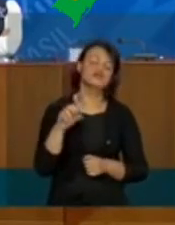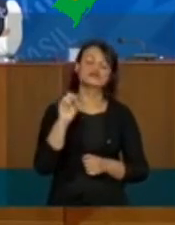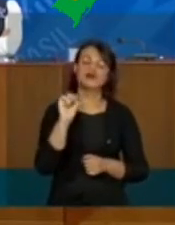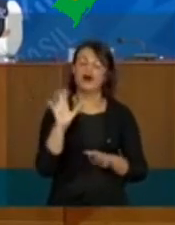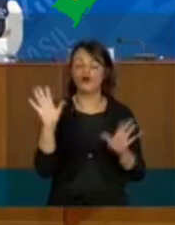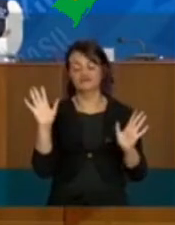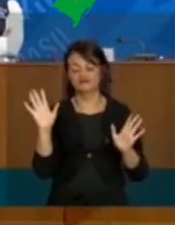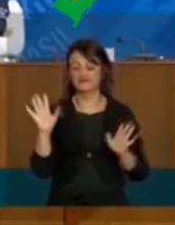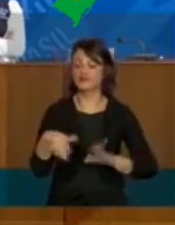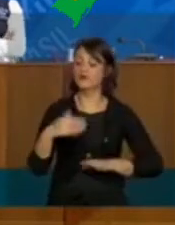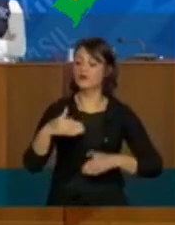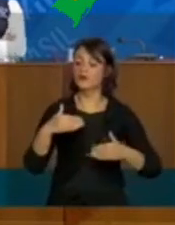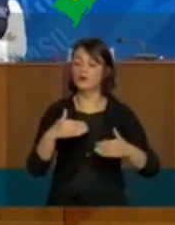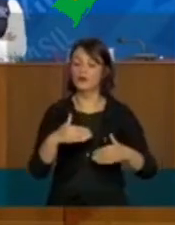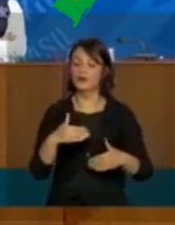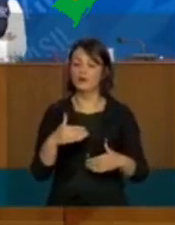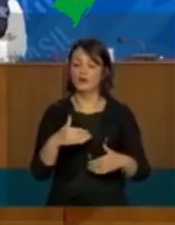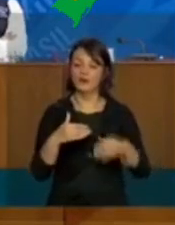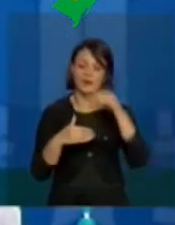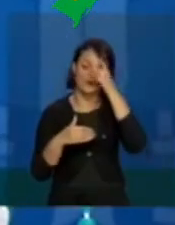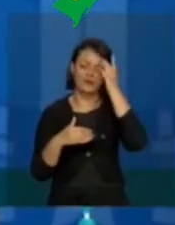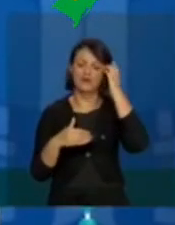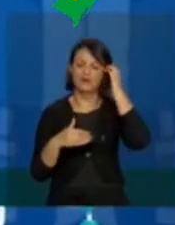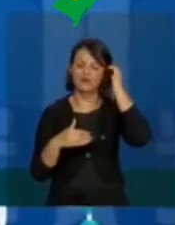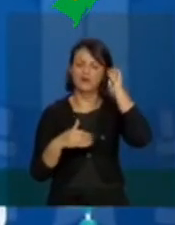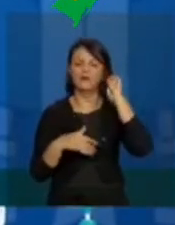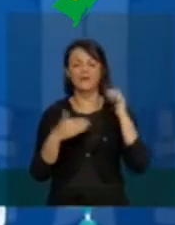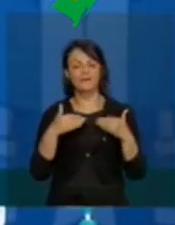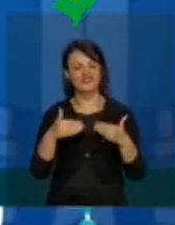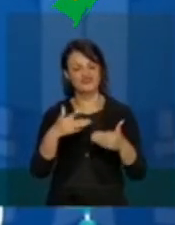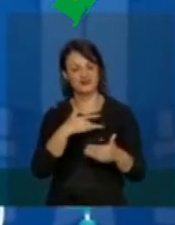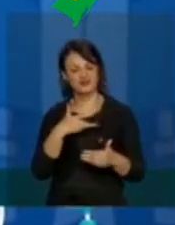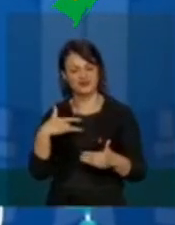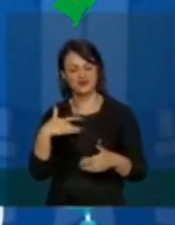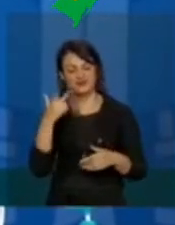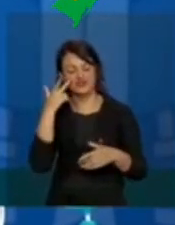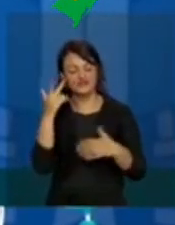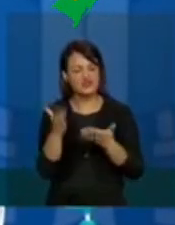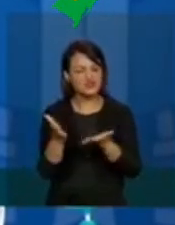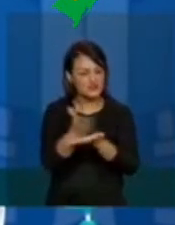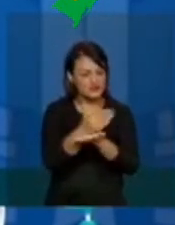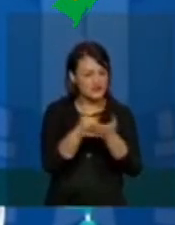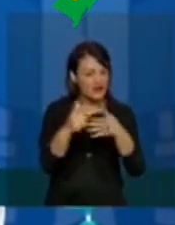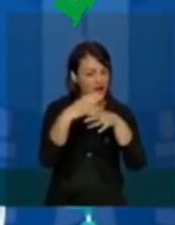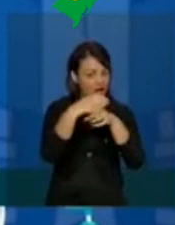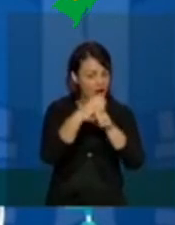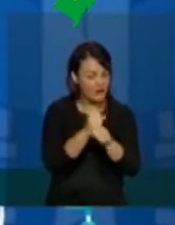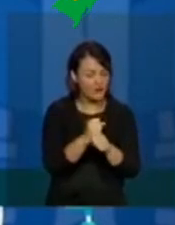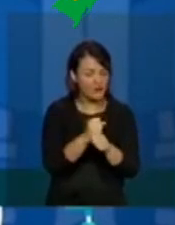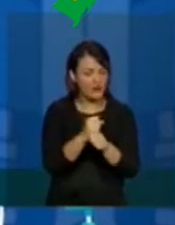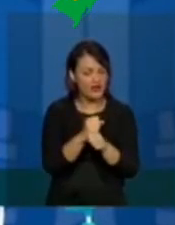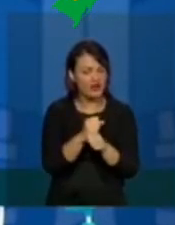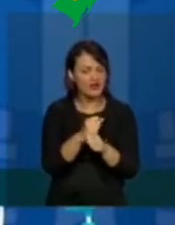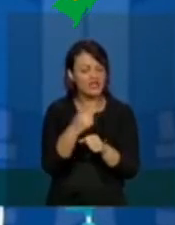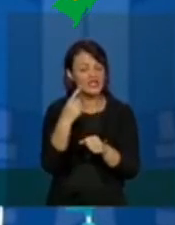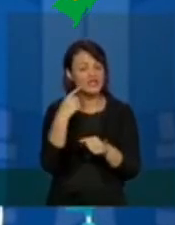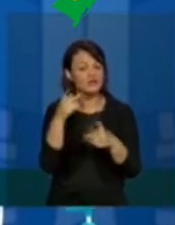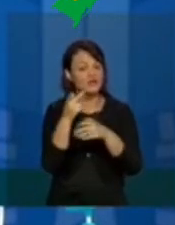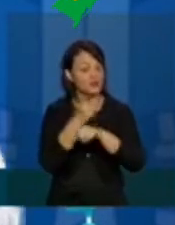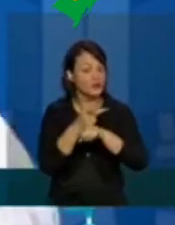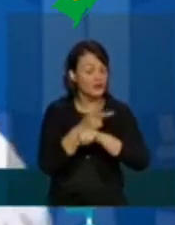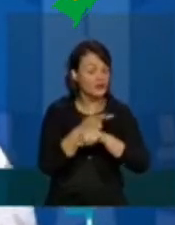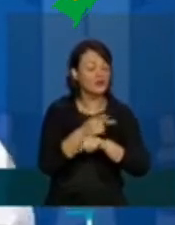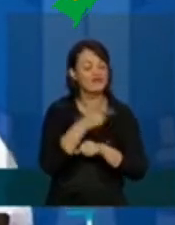Bom, o Ministério da Saúde, ele faz o levantamento, faz os cálculos e está procurando, a pedido